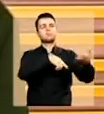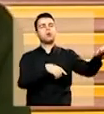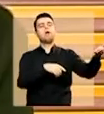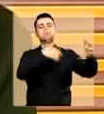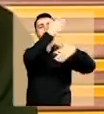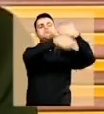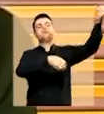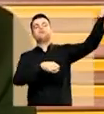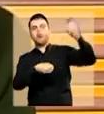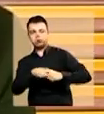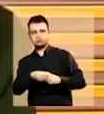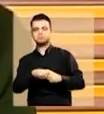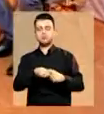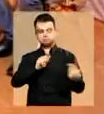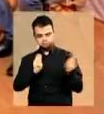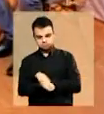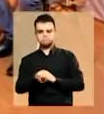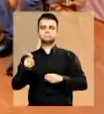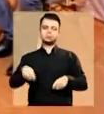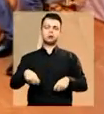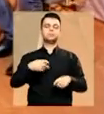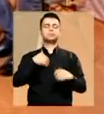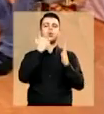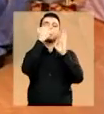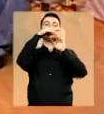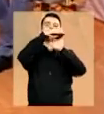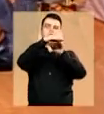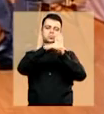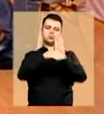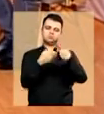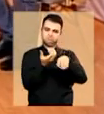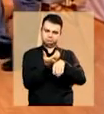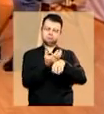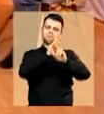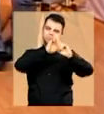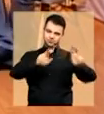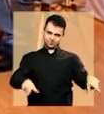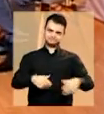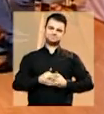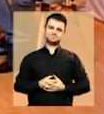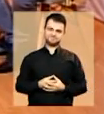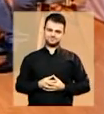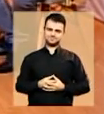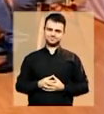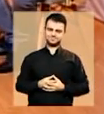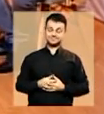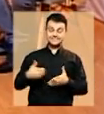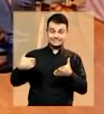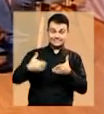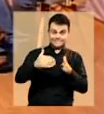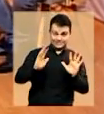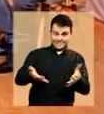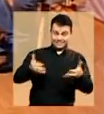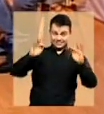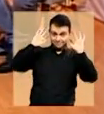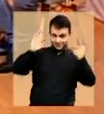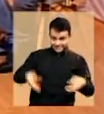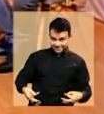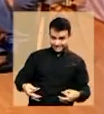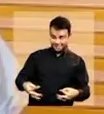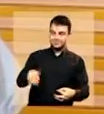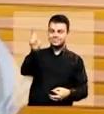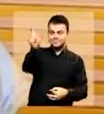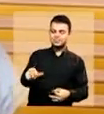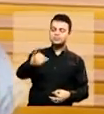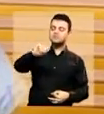é diferente mesmo. Claro, o currículo deles é diferente do nosso, Exato, né? É bem diferente. Josi, a gente já está indo para os momentos finais. Uma dúvida também é